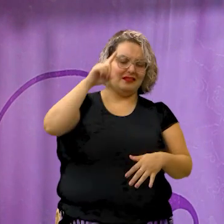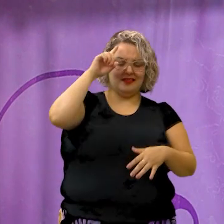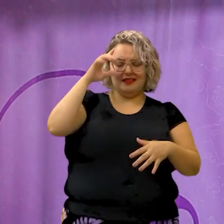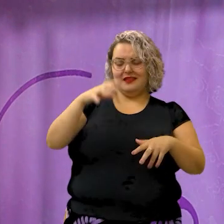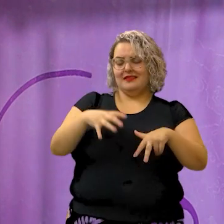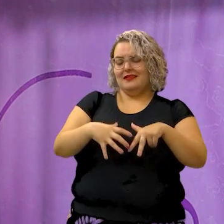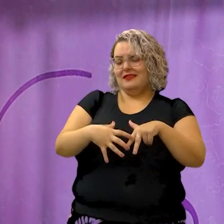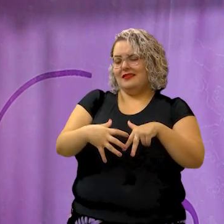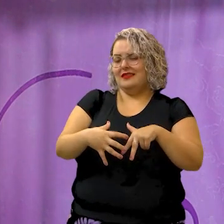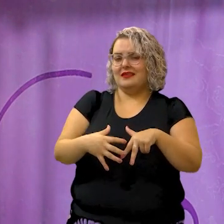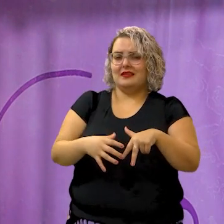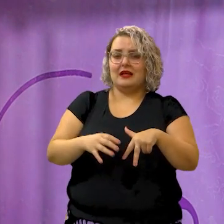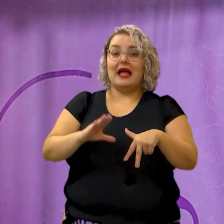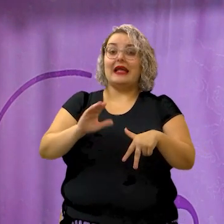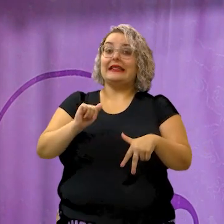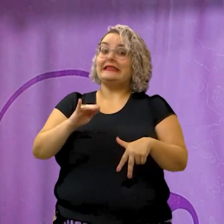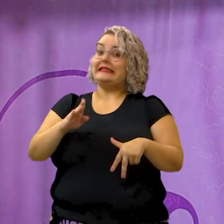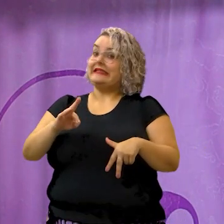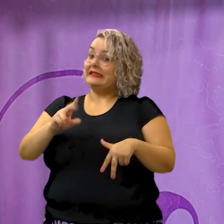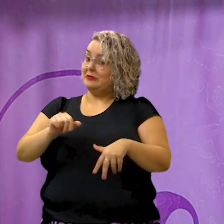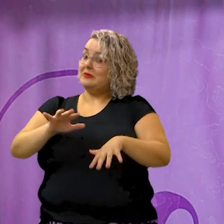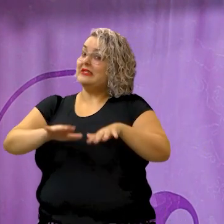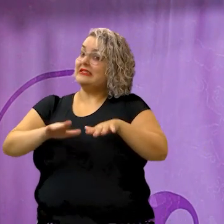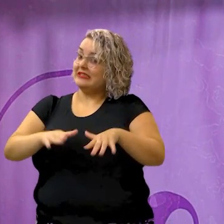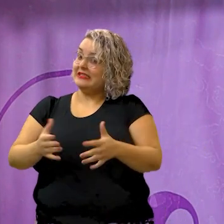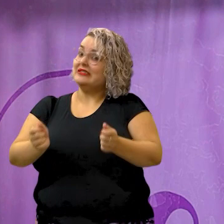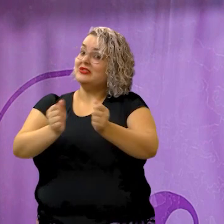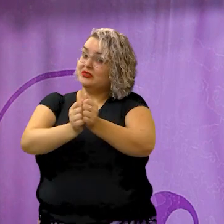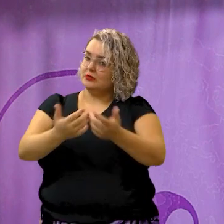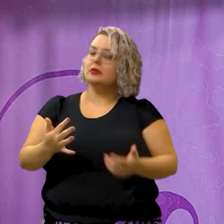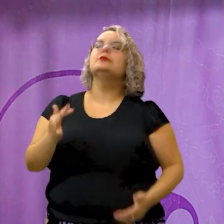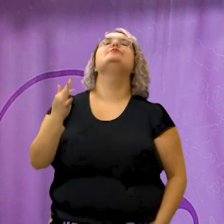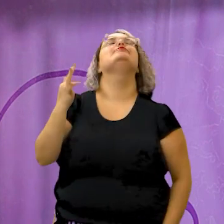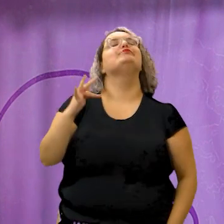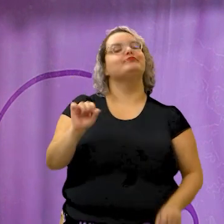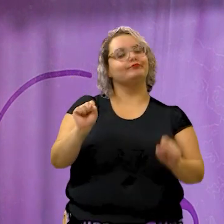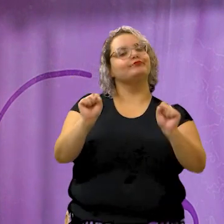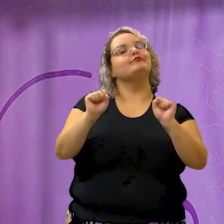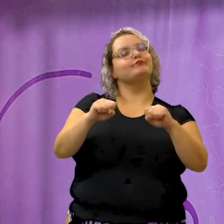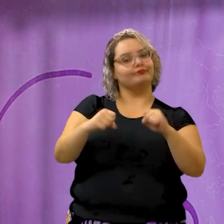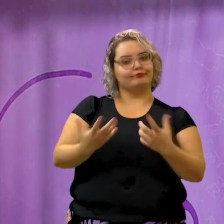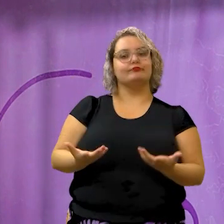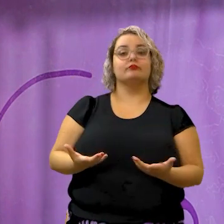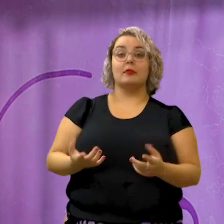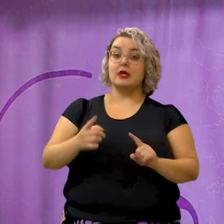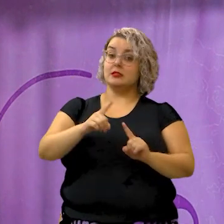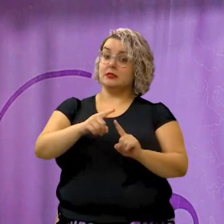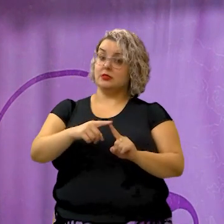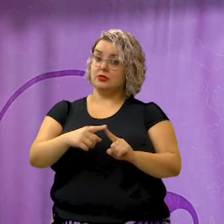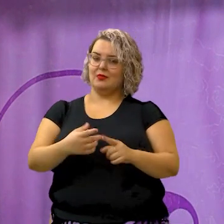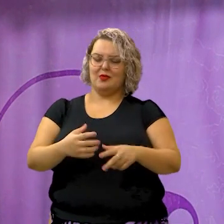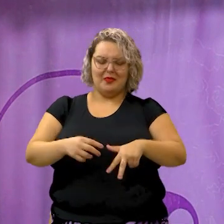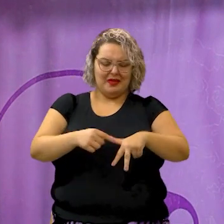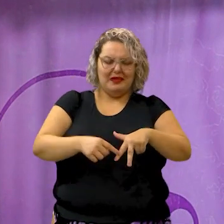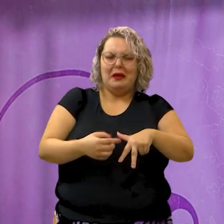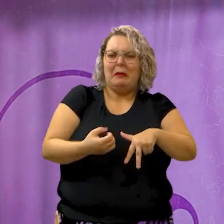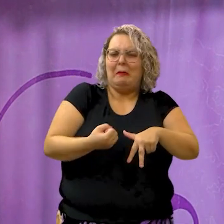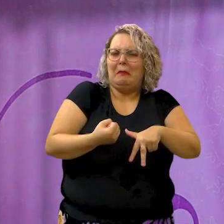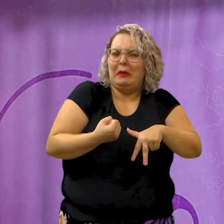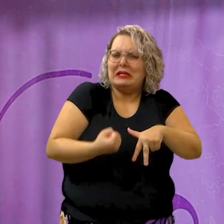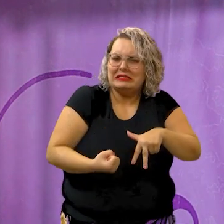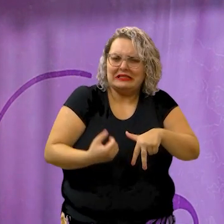dia, às vezes associada a cãibra. Então, a varizes leva a dor, sim. Mas é esse tipo de dor, é uma perna